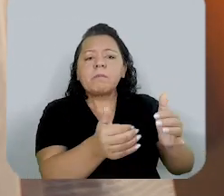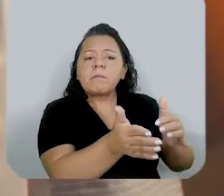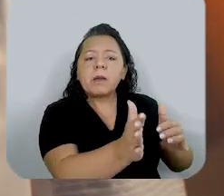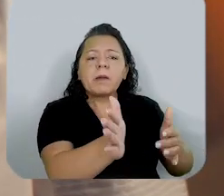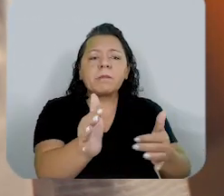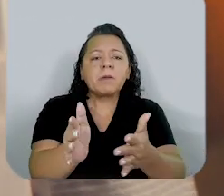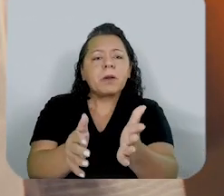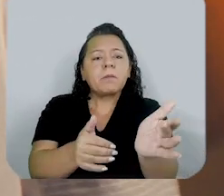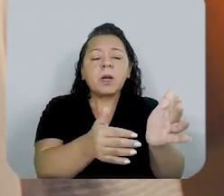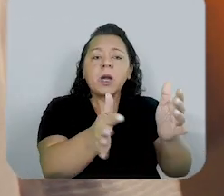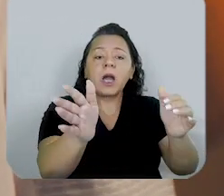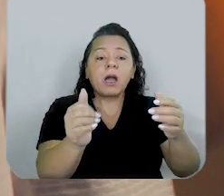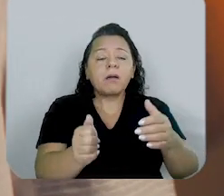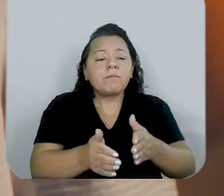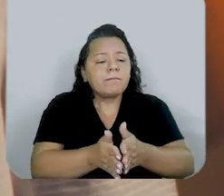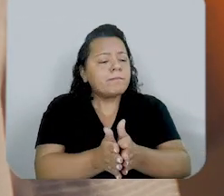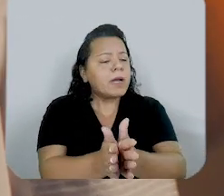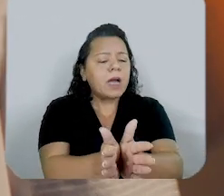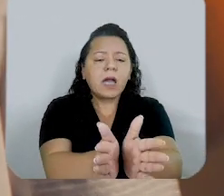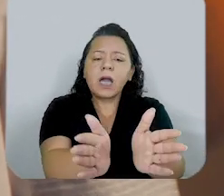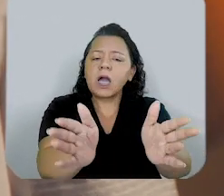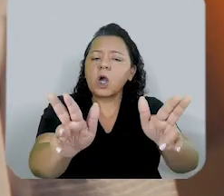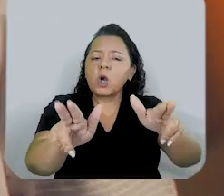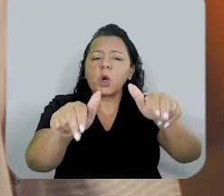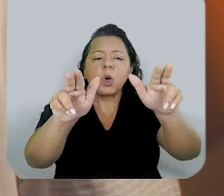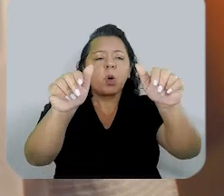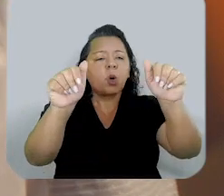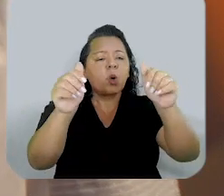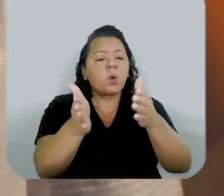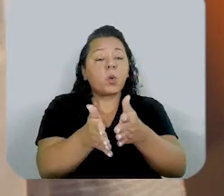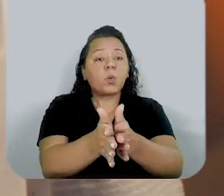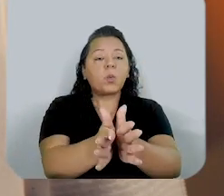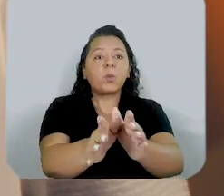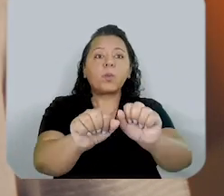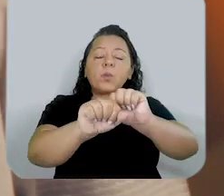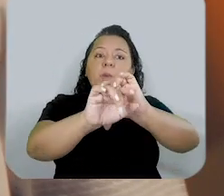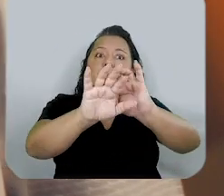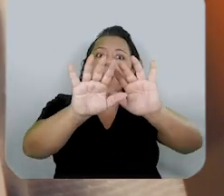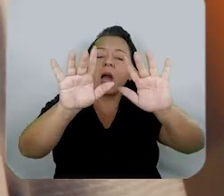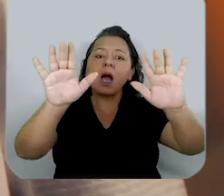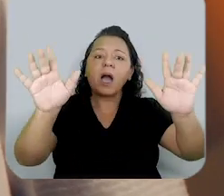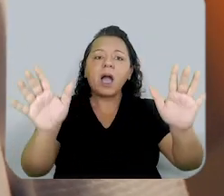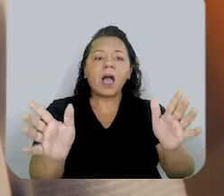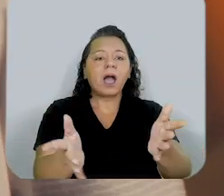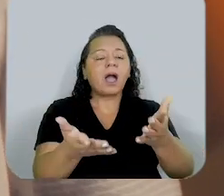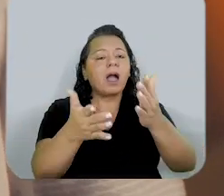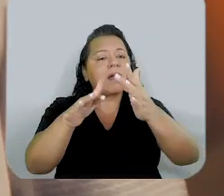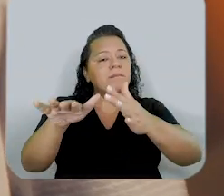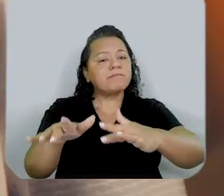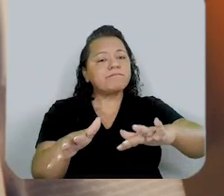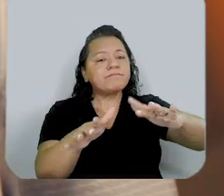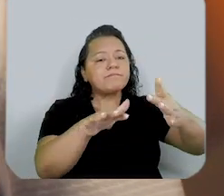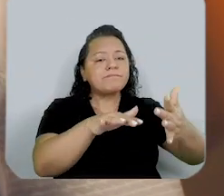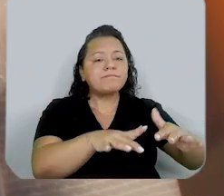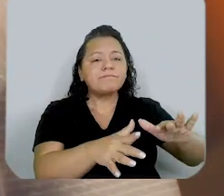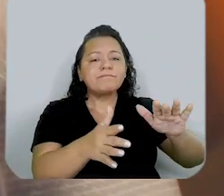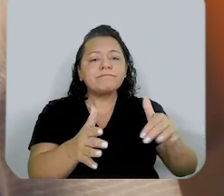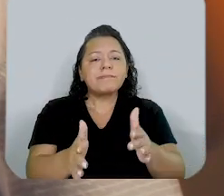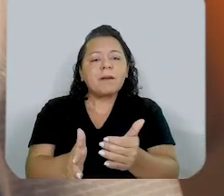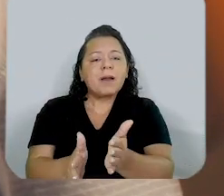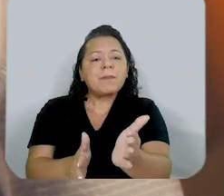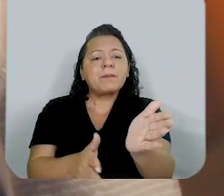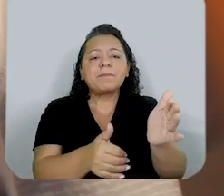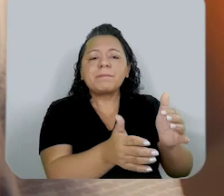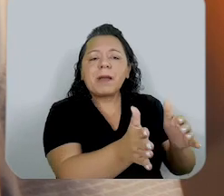Aquele rio jamais se abre aos peixes, ao brilho, à inquietação de faca que há nos